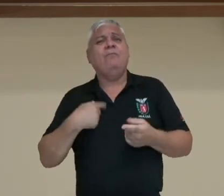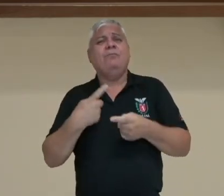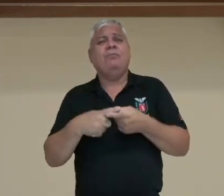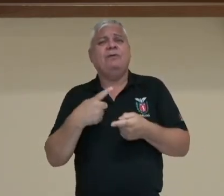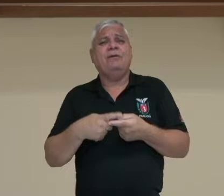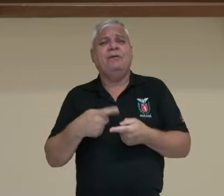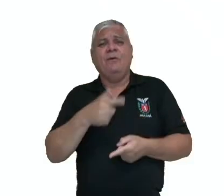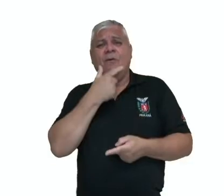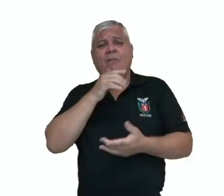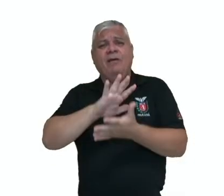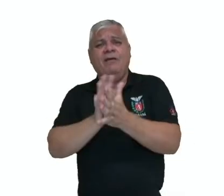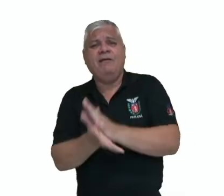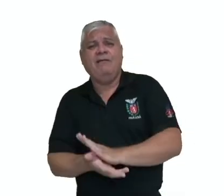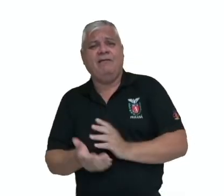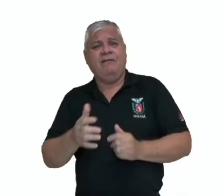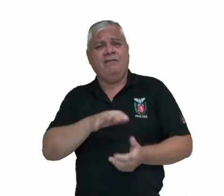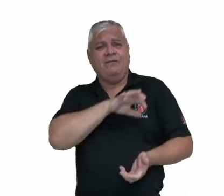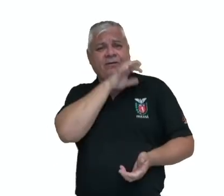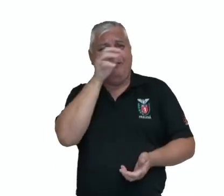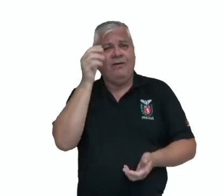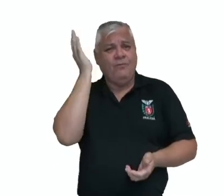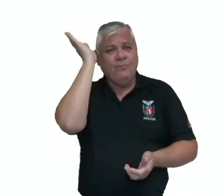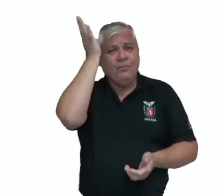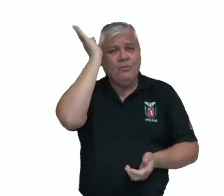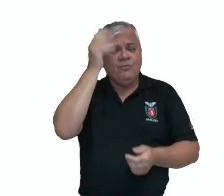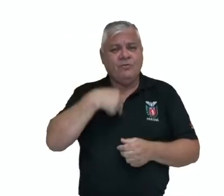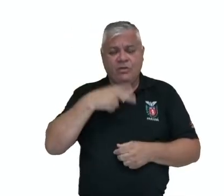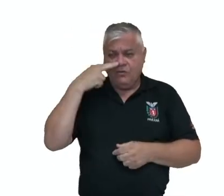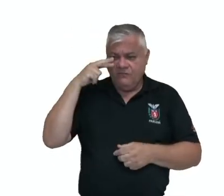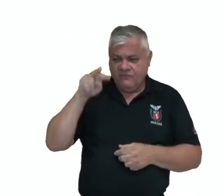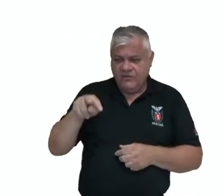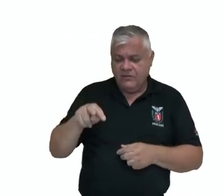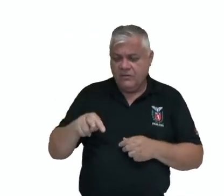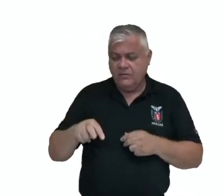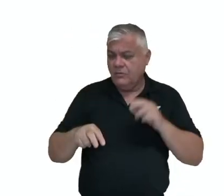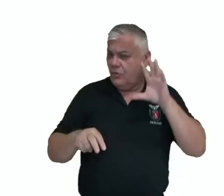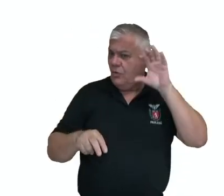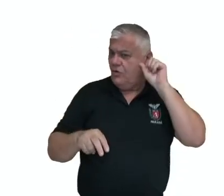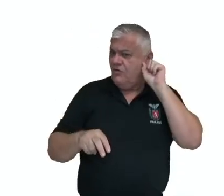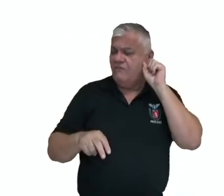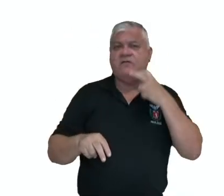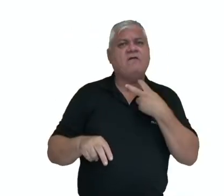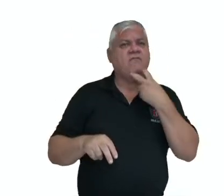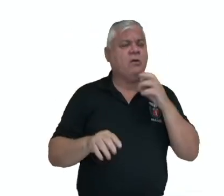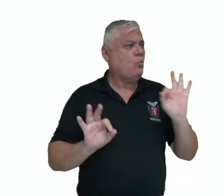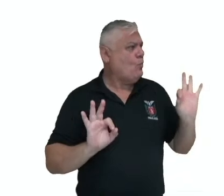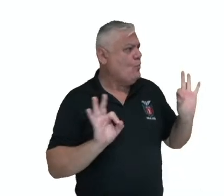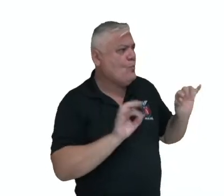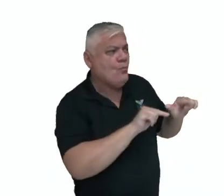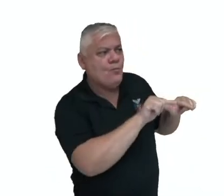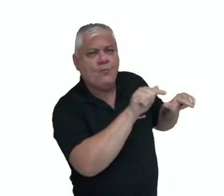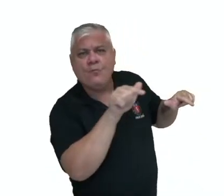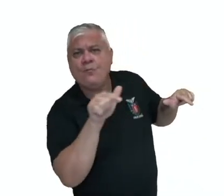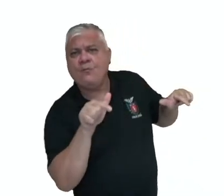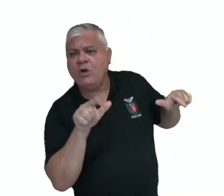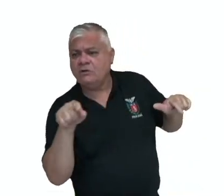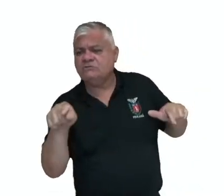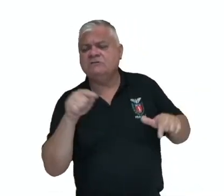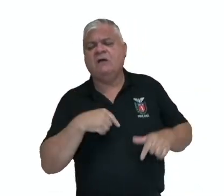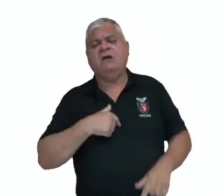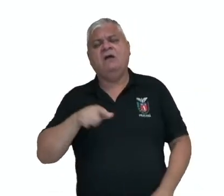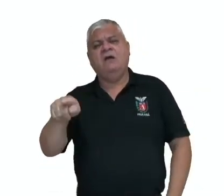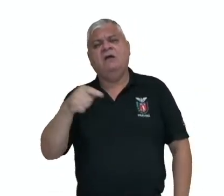tem maldade. Olhando aquele jumento, escutei a voz de alguém, mas olhei ao meu redor, vi que não tinha ninguém. Só o jumento